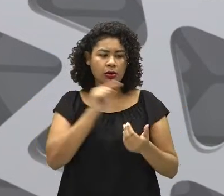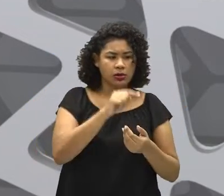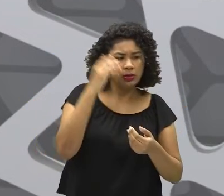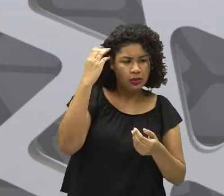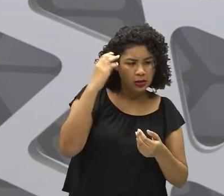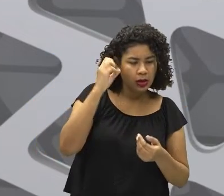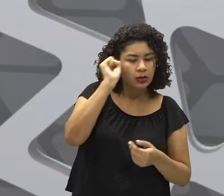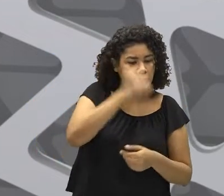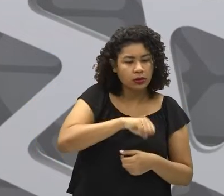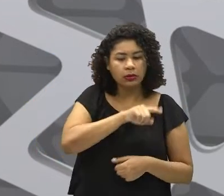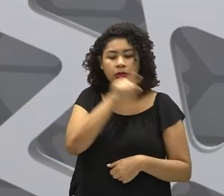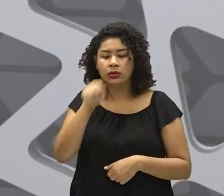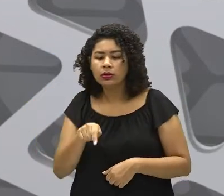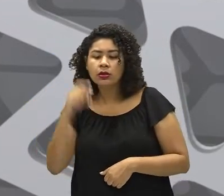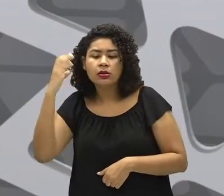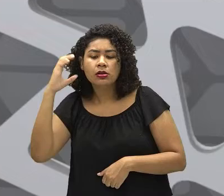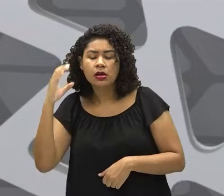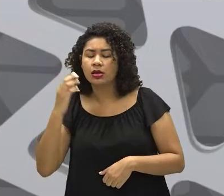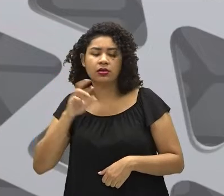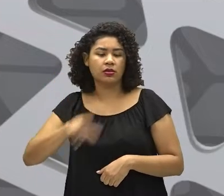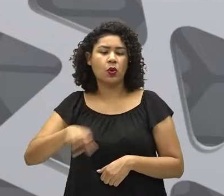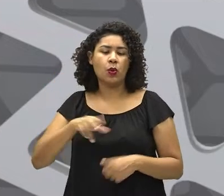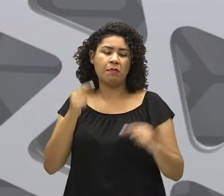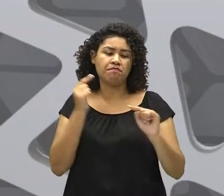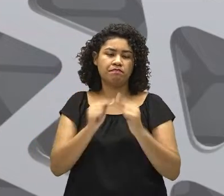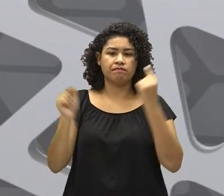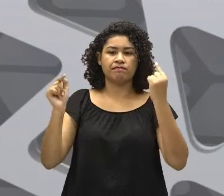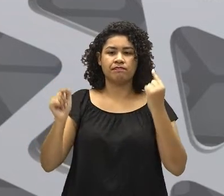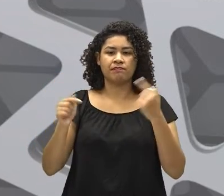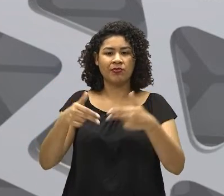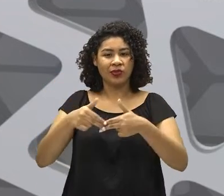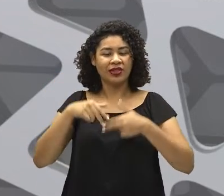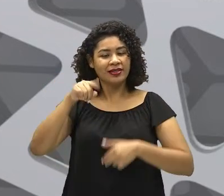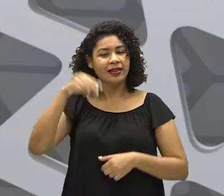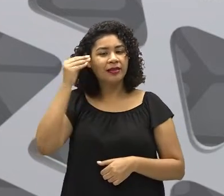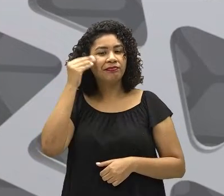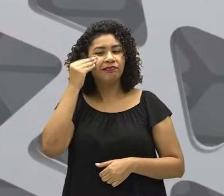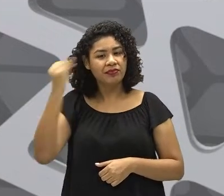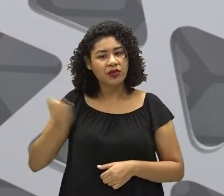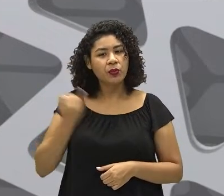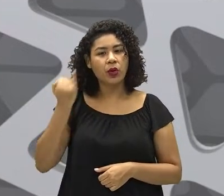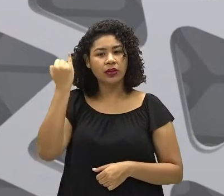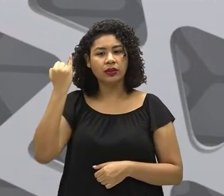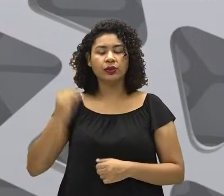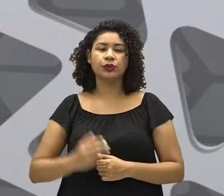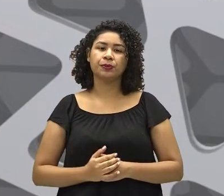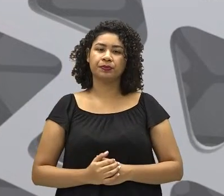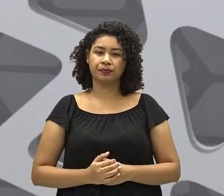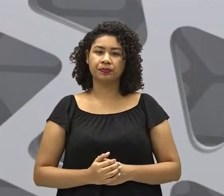ciência, a questão do experimentalismo. Nós vamos ter também como característica desse